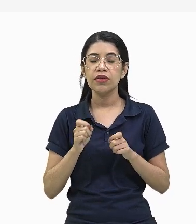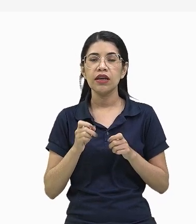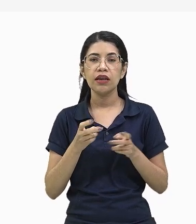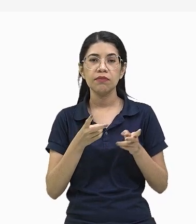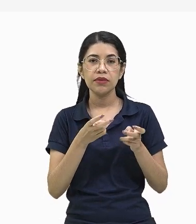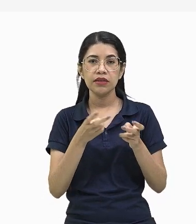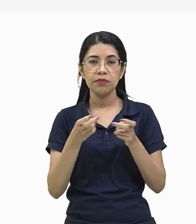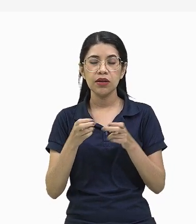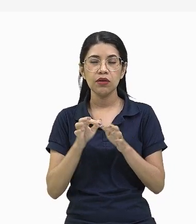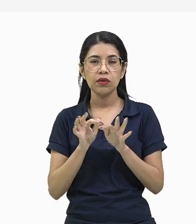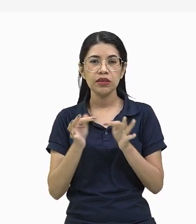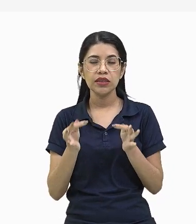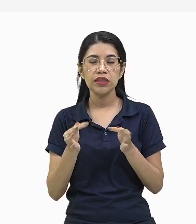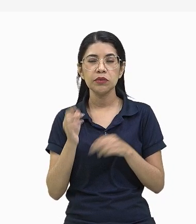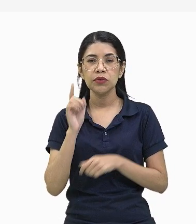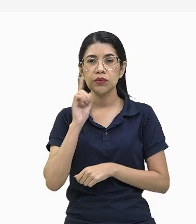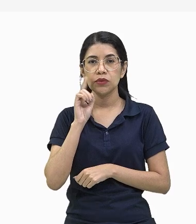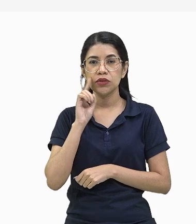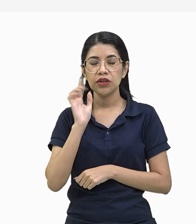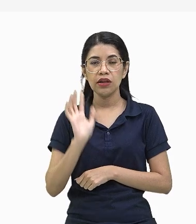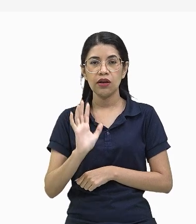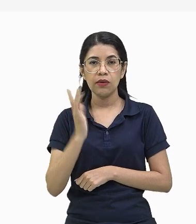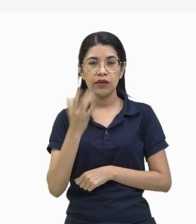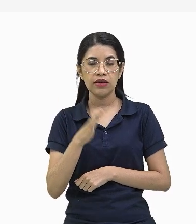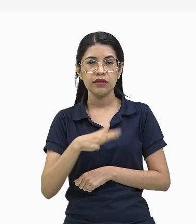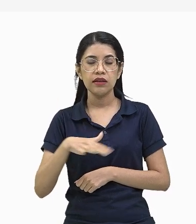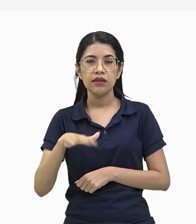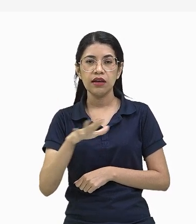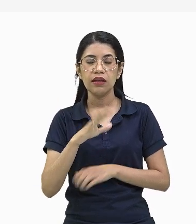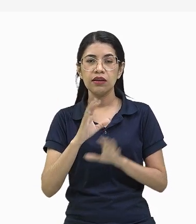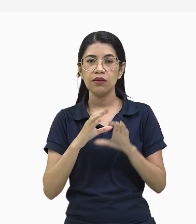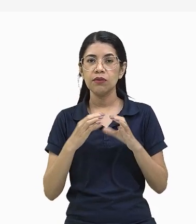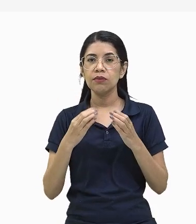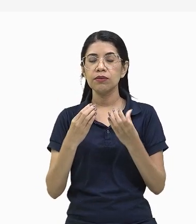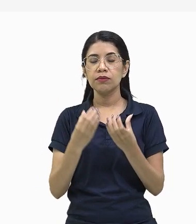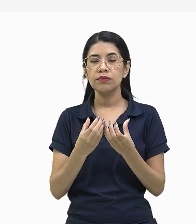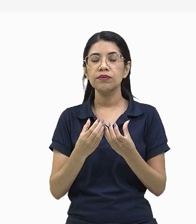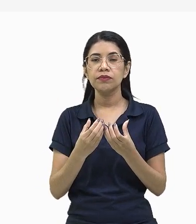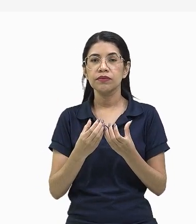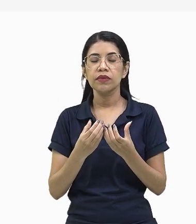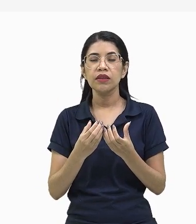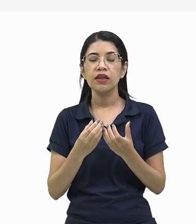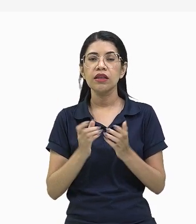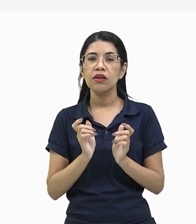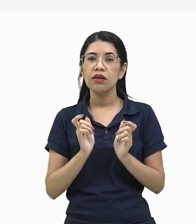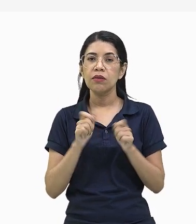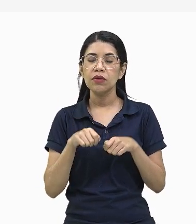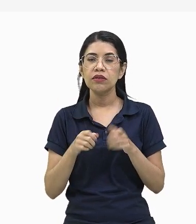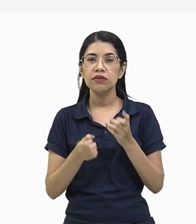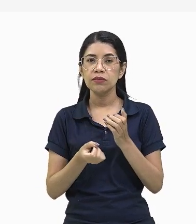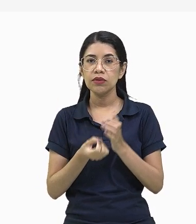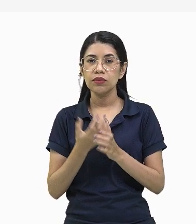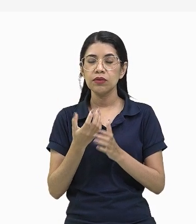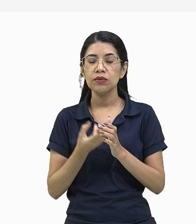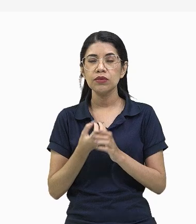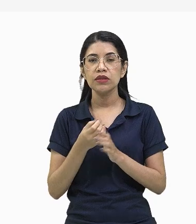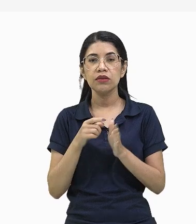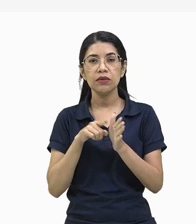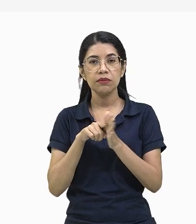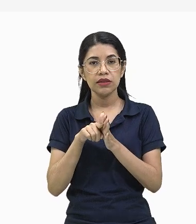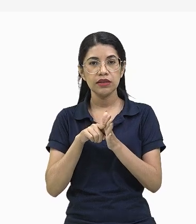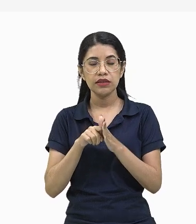observação simples, de um fenômeno que está ocorrendo na sua comunidade, isso pode gerar uma